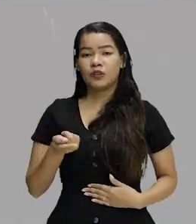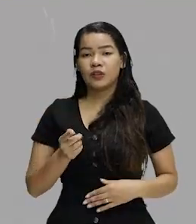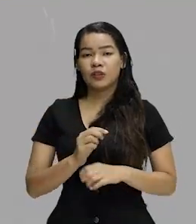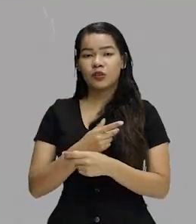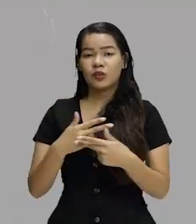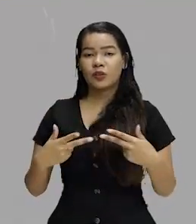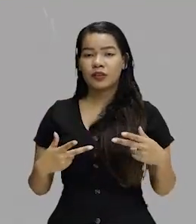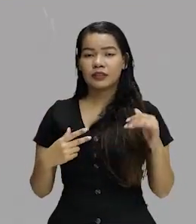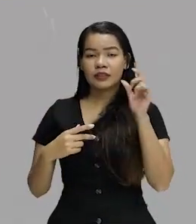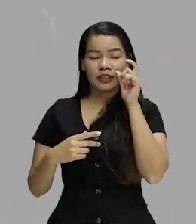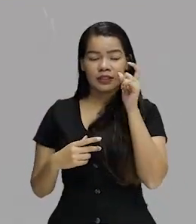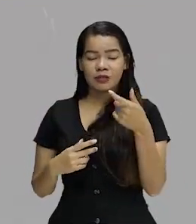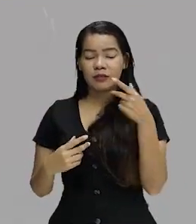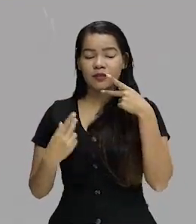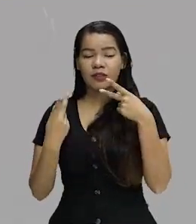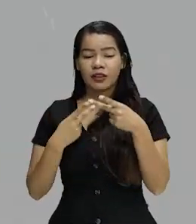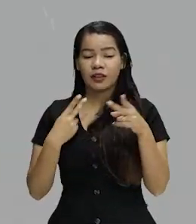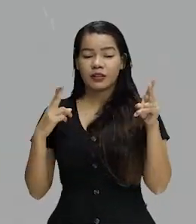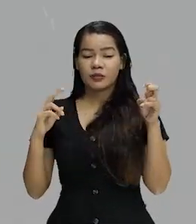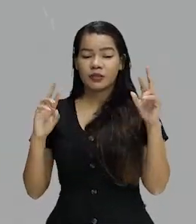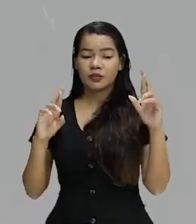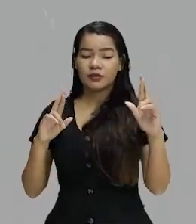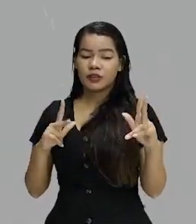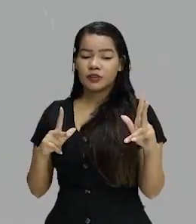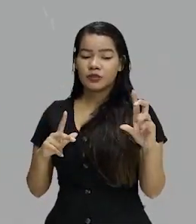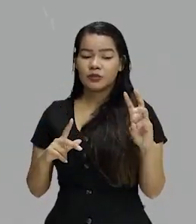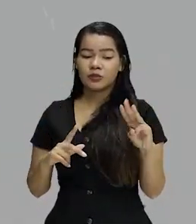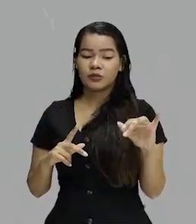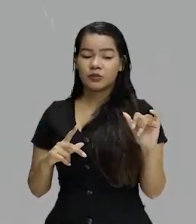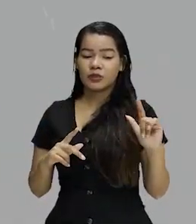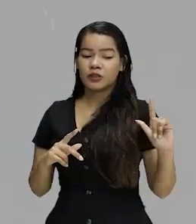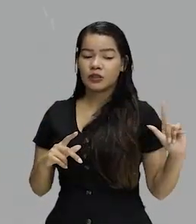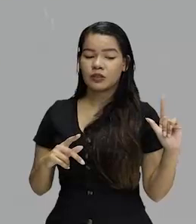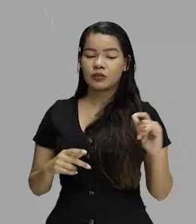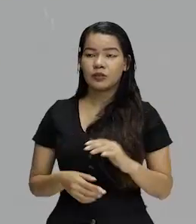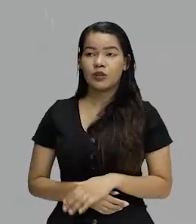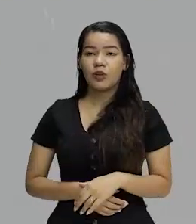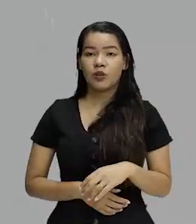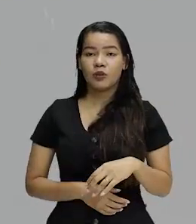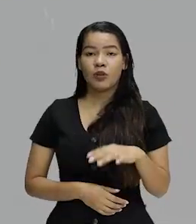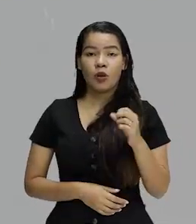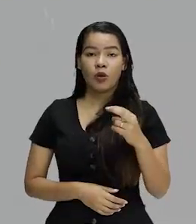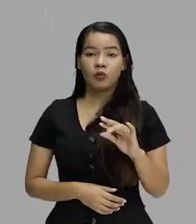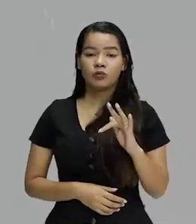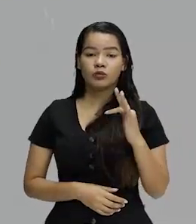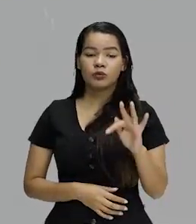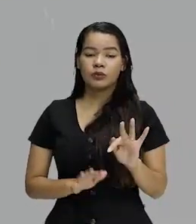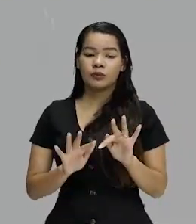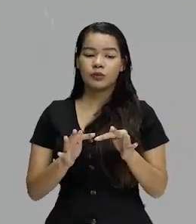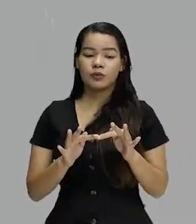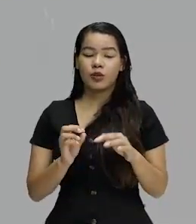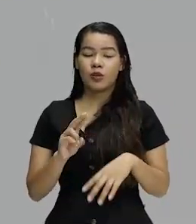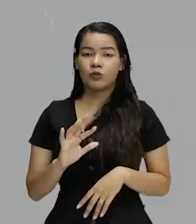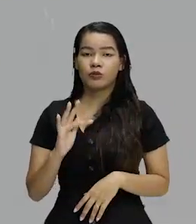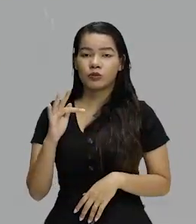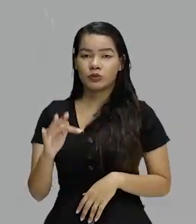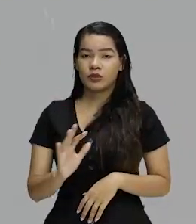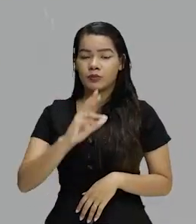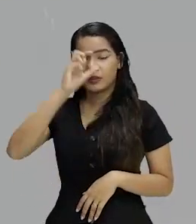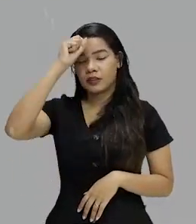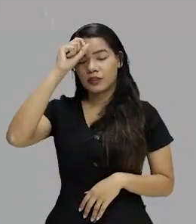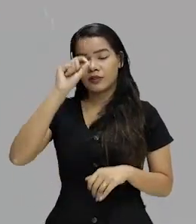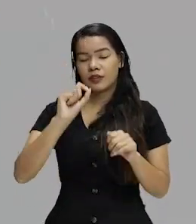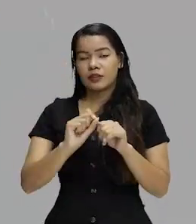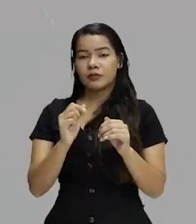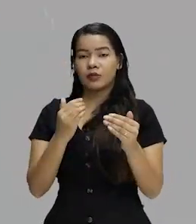dessa diferença entre o will e o going to, ou o futuro imediato e o futuro simples, é que é fazendo uma comparação